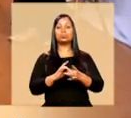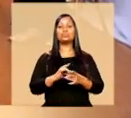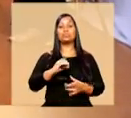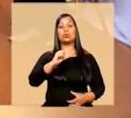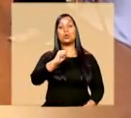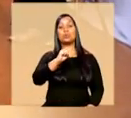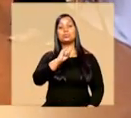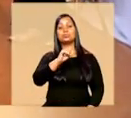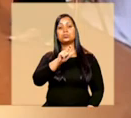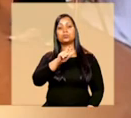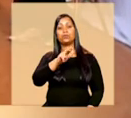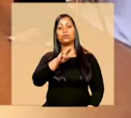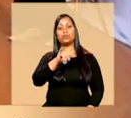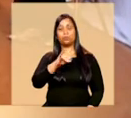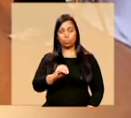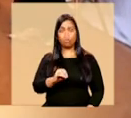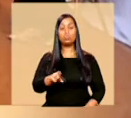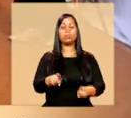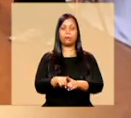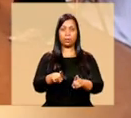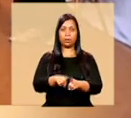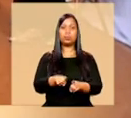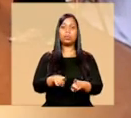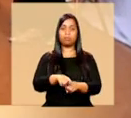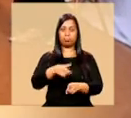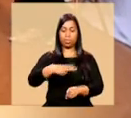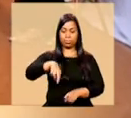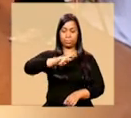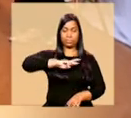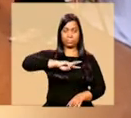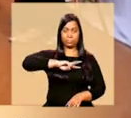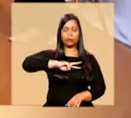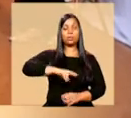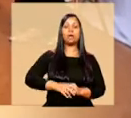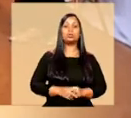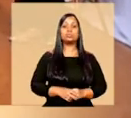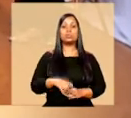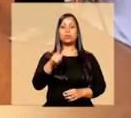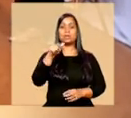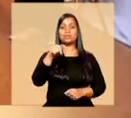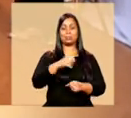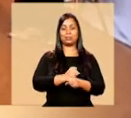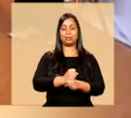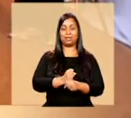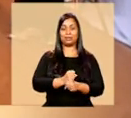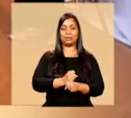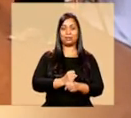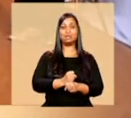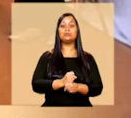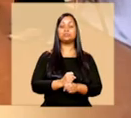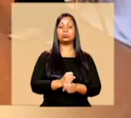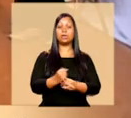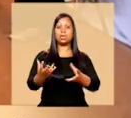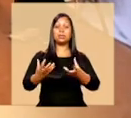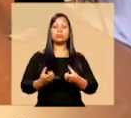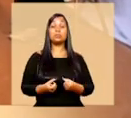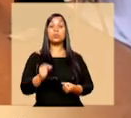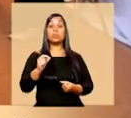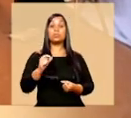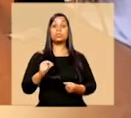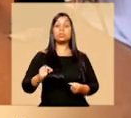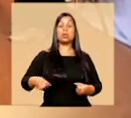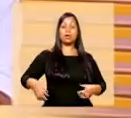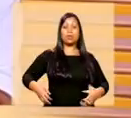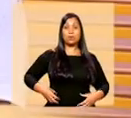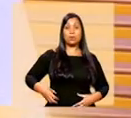agora é o seu Silvio Pereira de Oliveira, também transplantado aqui pelo HB há 17 anos, né, seu Silvio? Recebeu